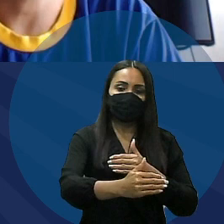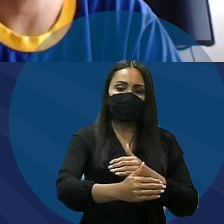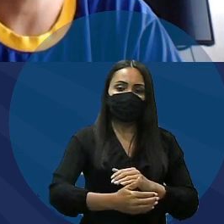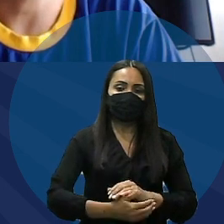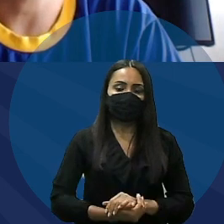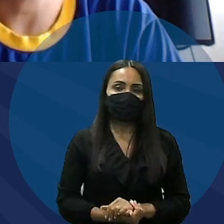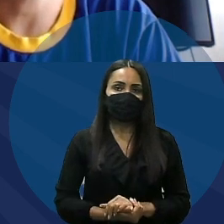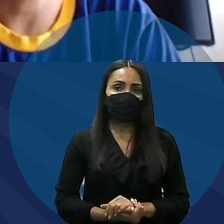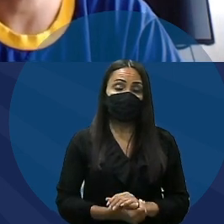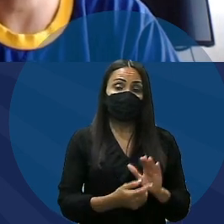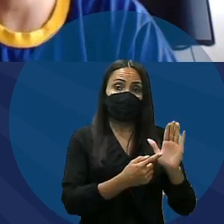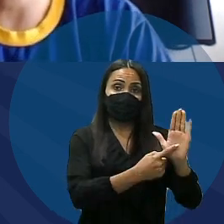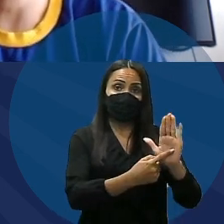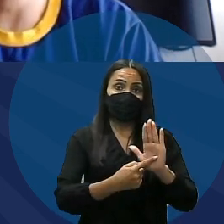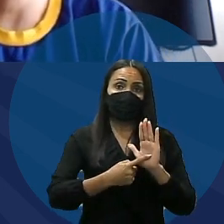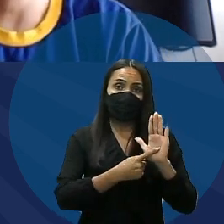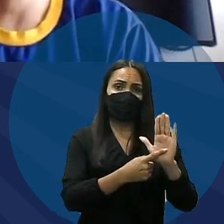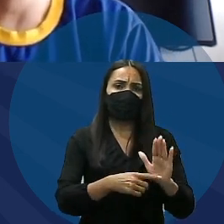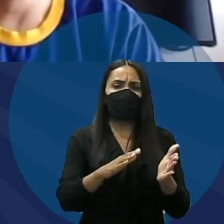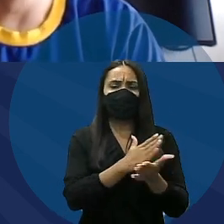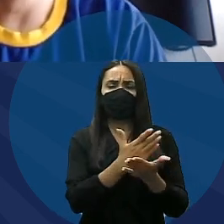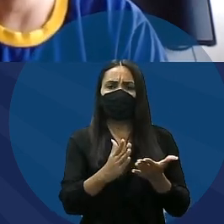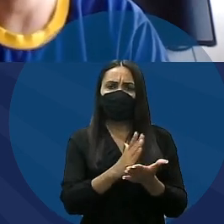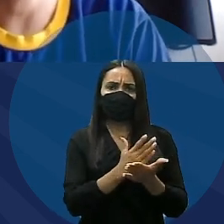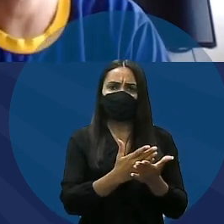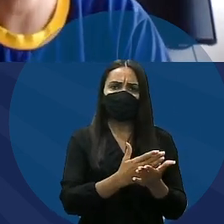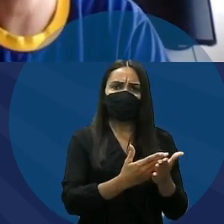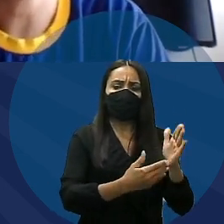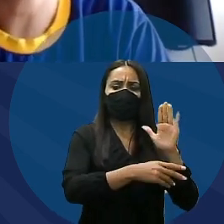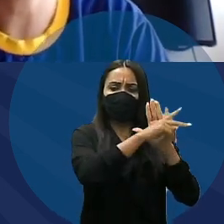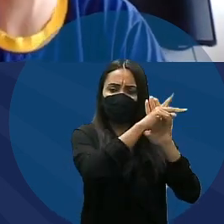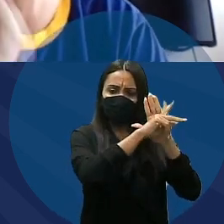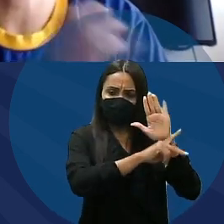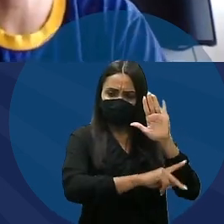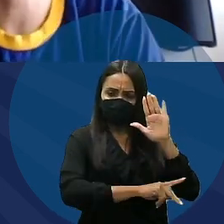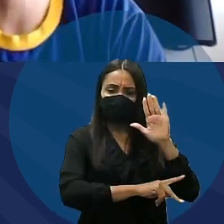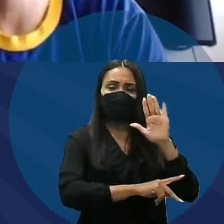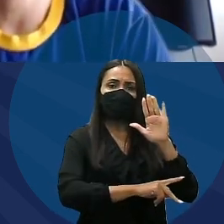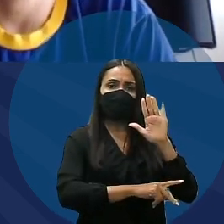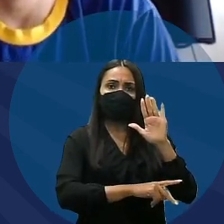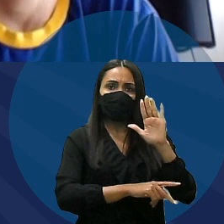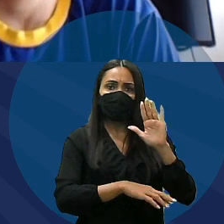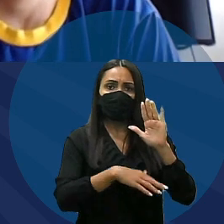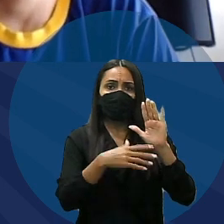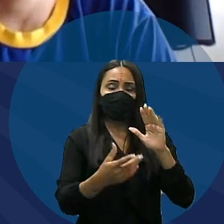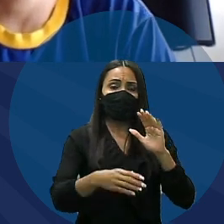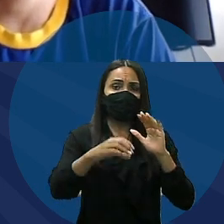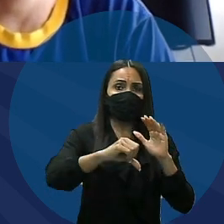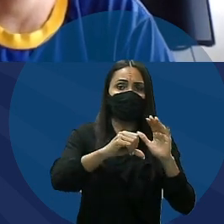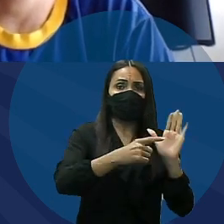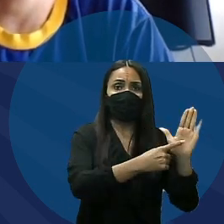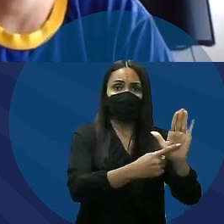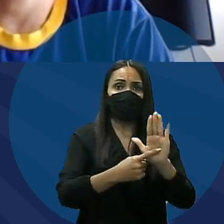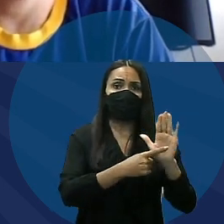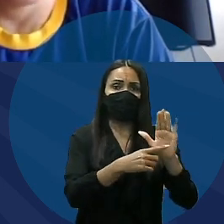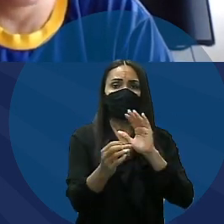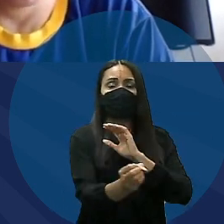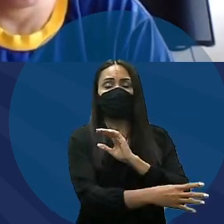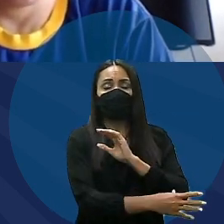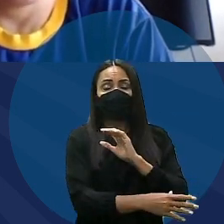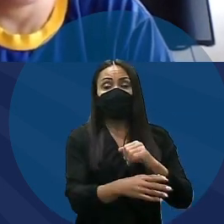a apresentação de alguns projetos, né? Projetos da 9ª Mostra de Inovações